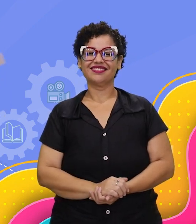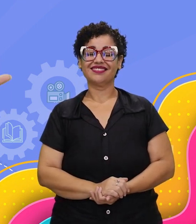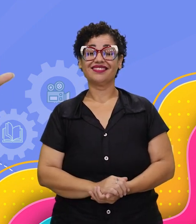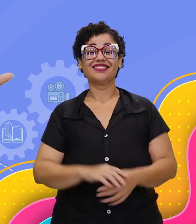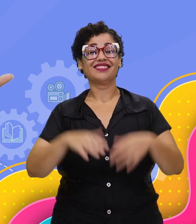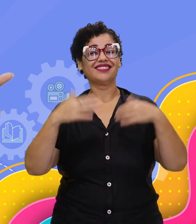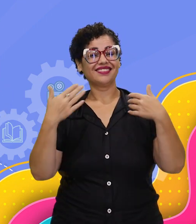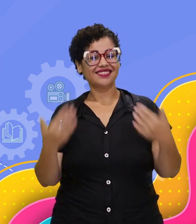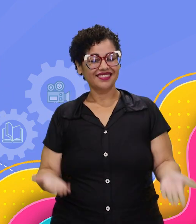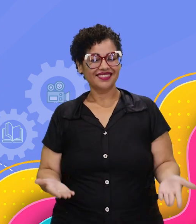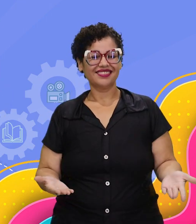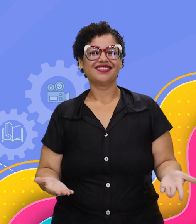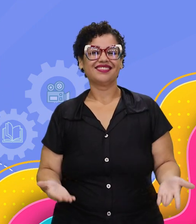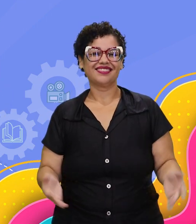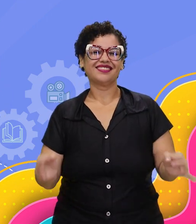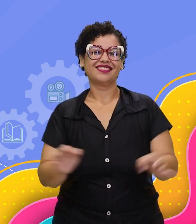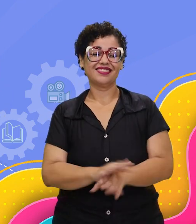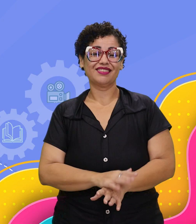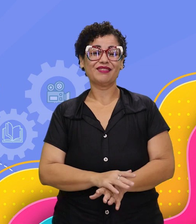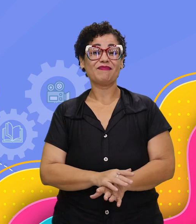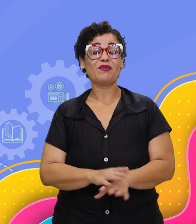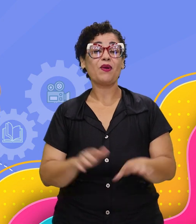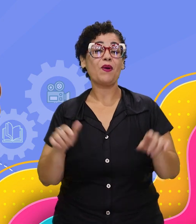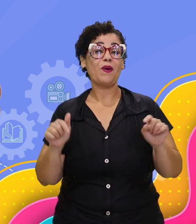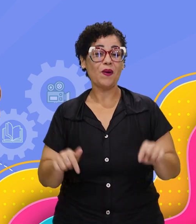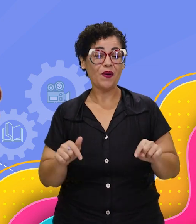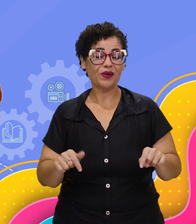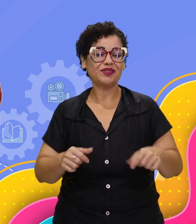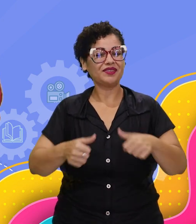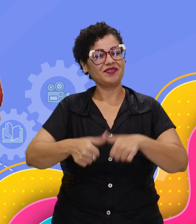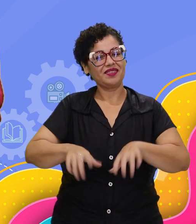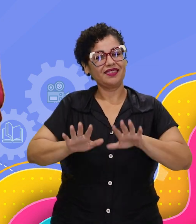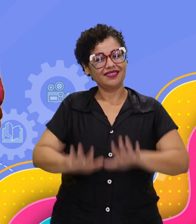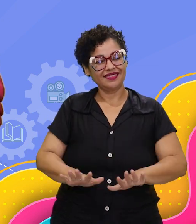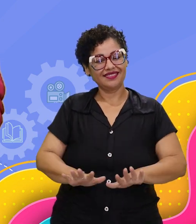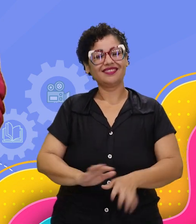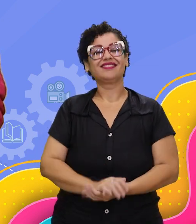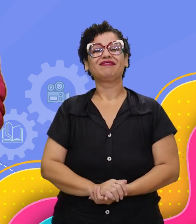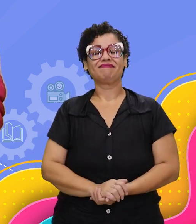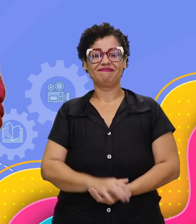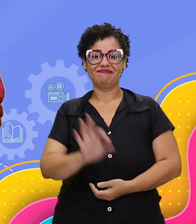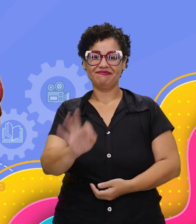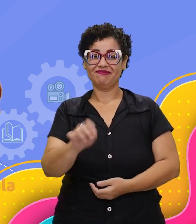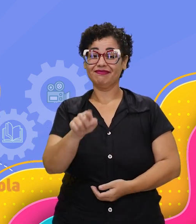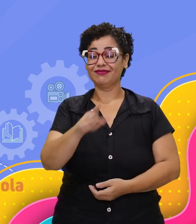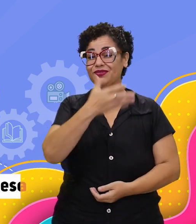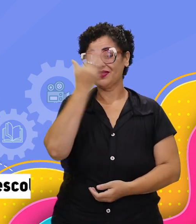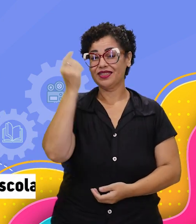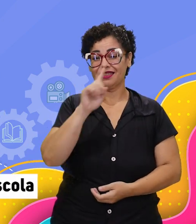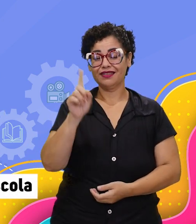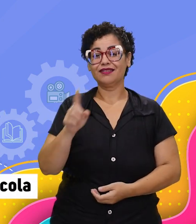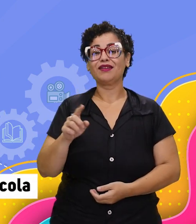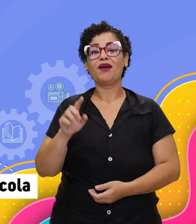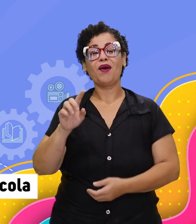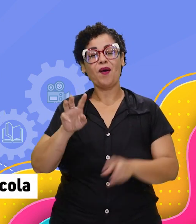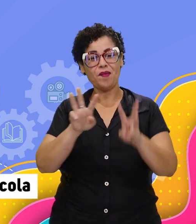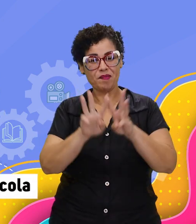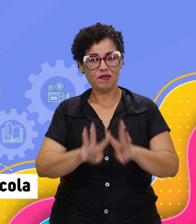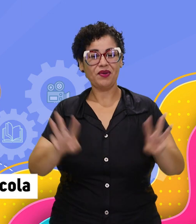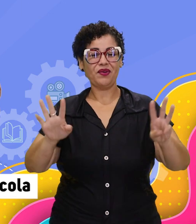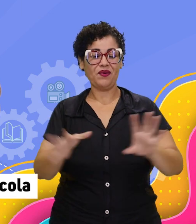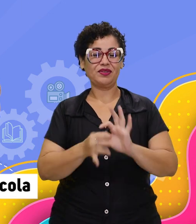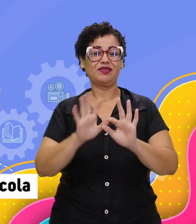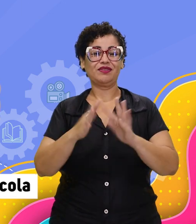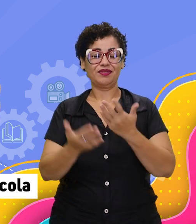Então é isso, pessoal. E por hoje, ficamos por aqui. Isso aí, Gabi. E não se esqueçam de acessar o nosso portal Conexão